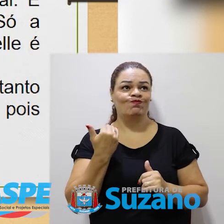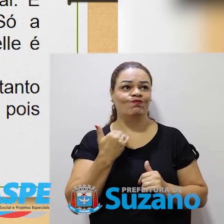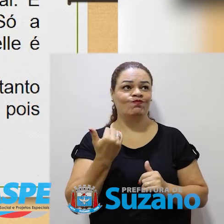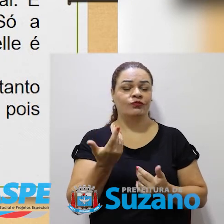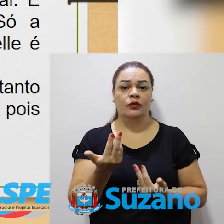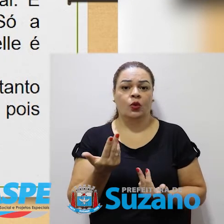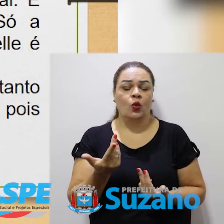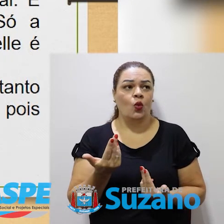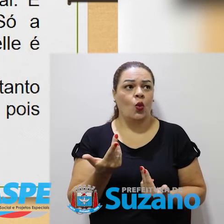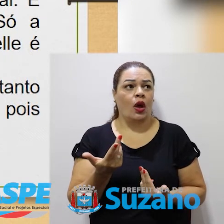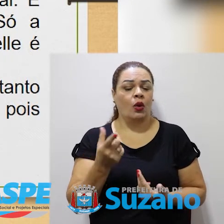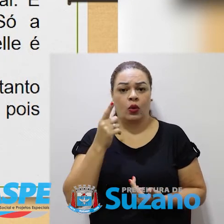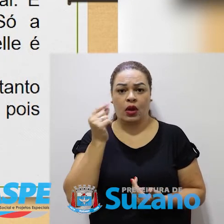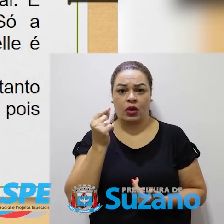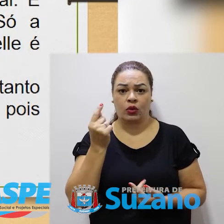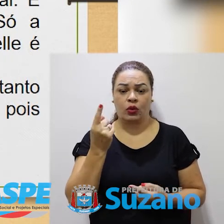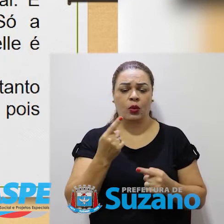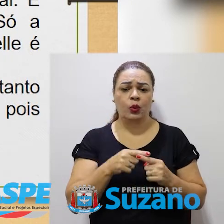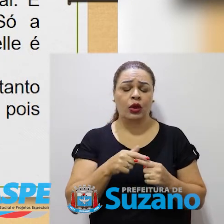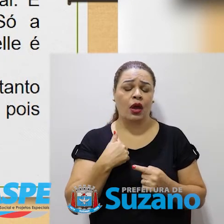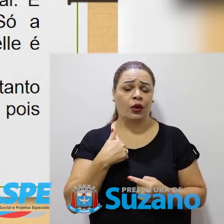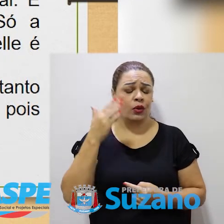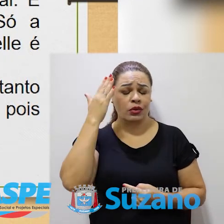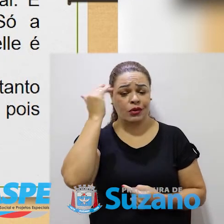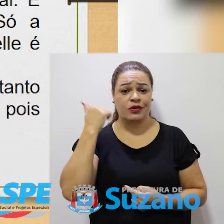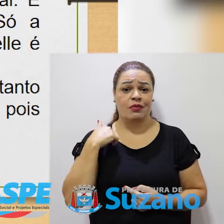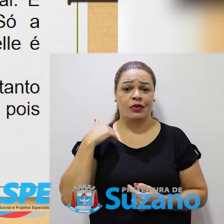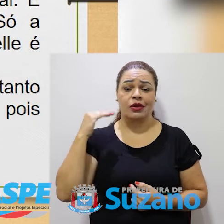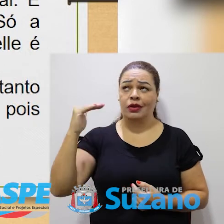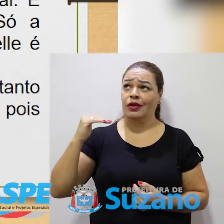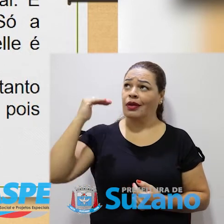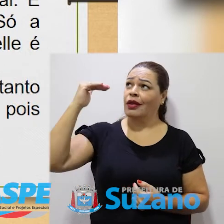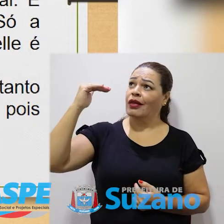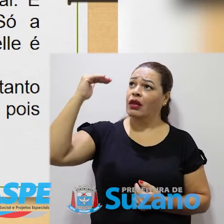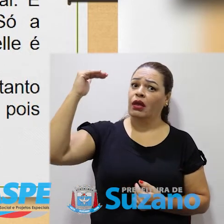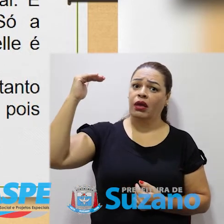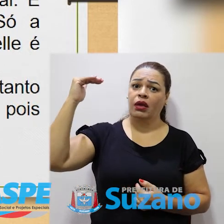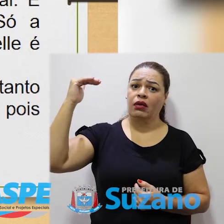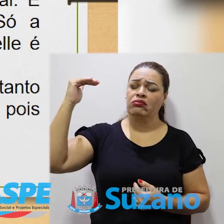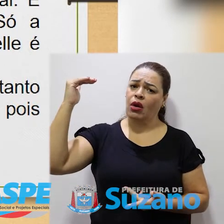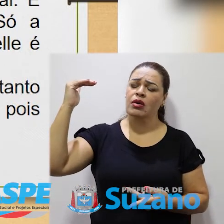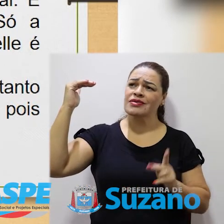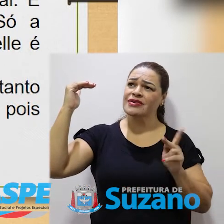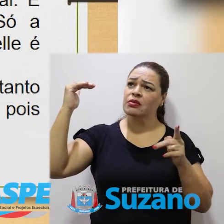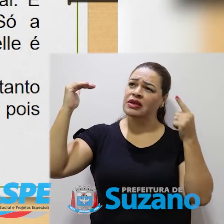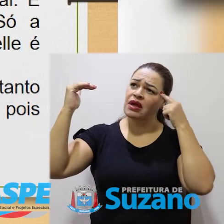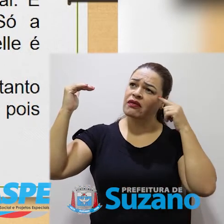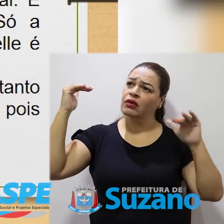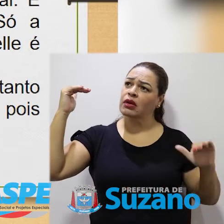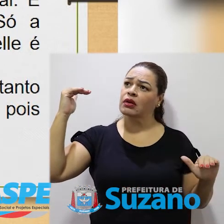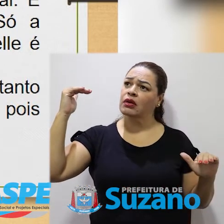gato. Não me imaginava como adulta. Via-me sempre criança. Toda a vida